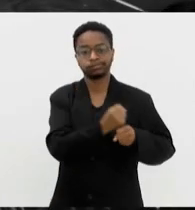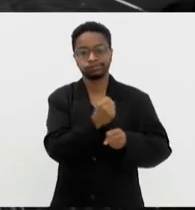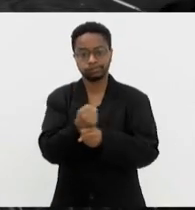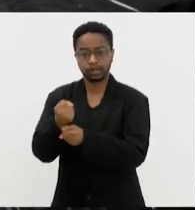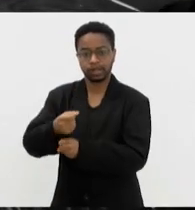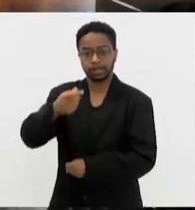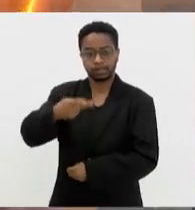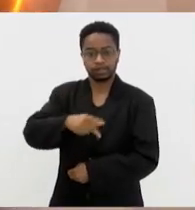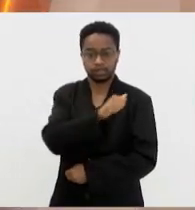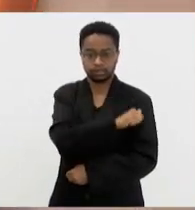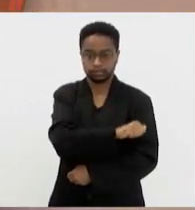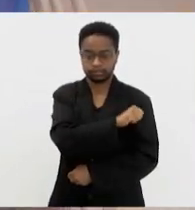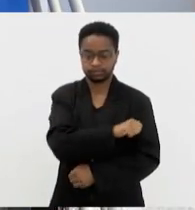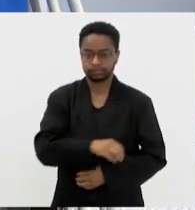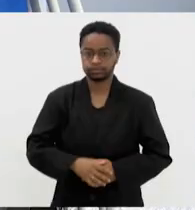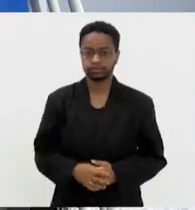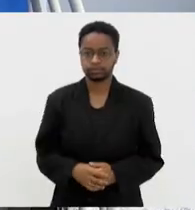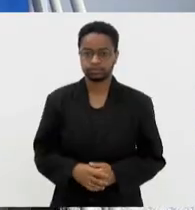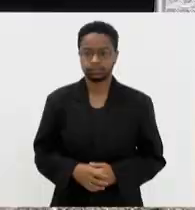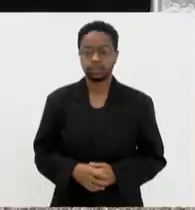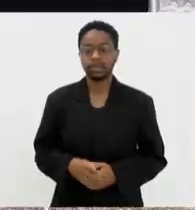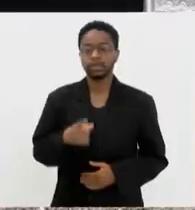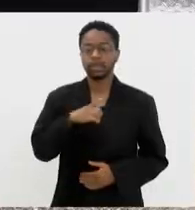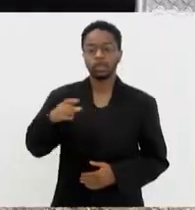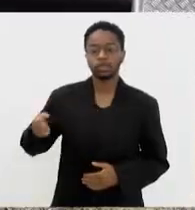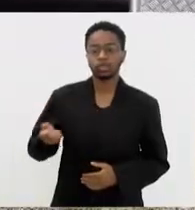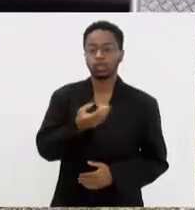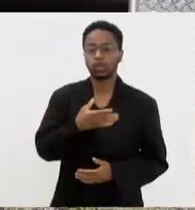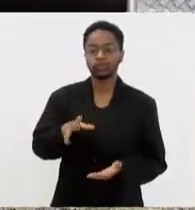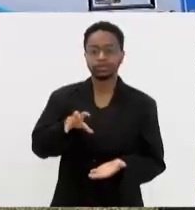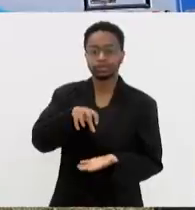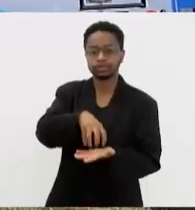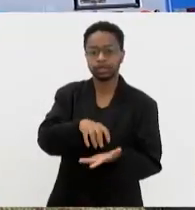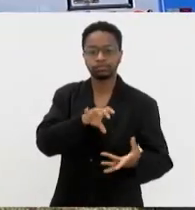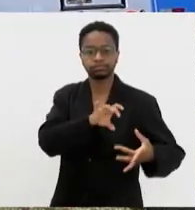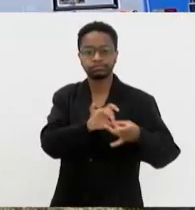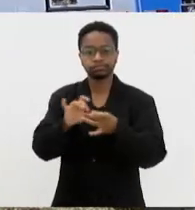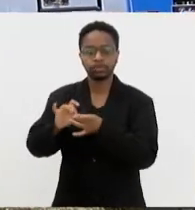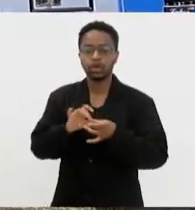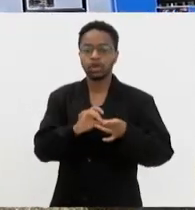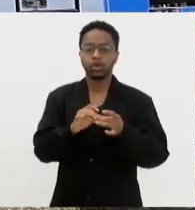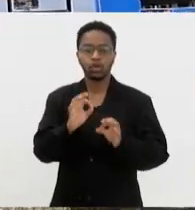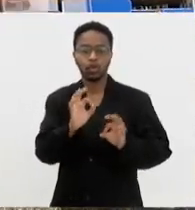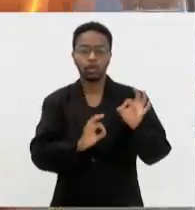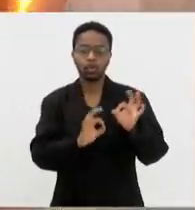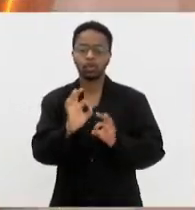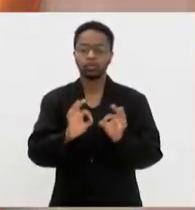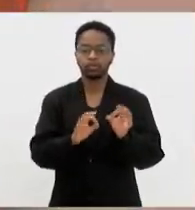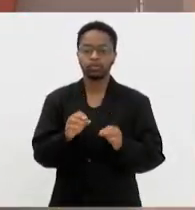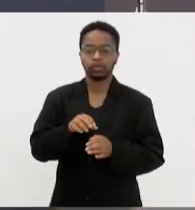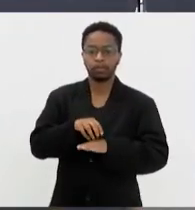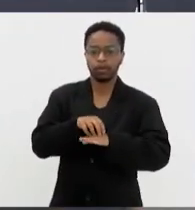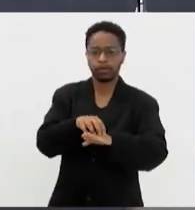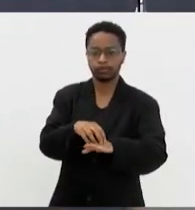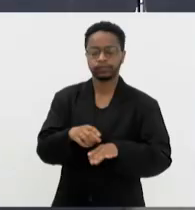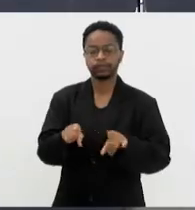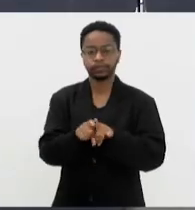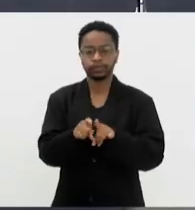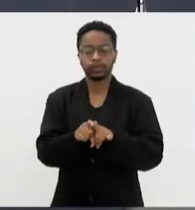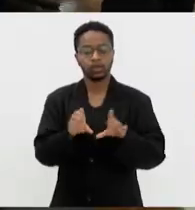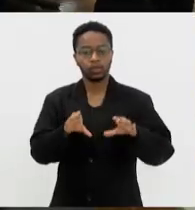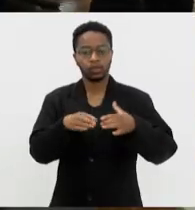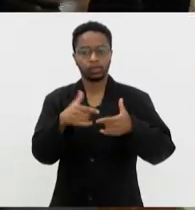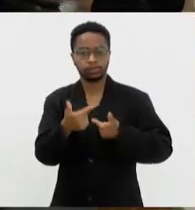no estado. Rio ganha novo Centro Integrado de Comando e Controle Móvel. Frente